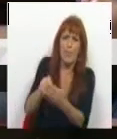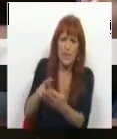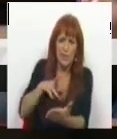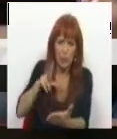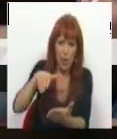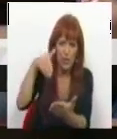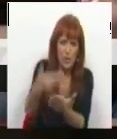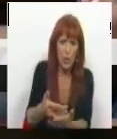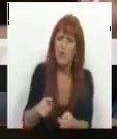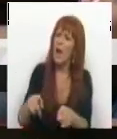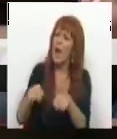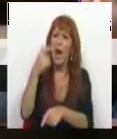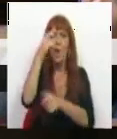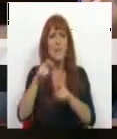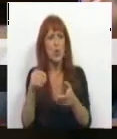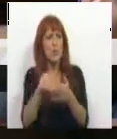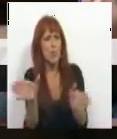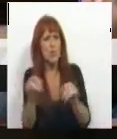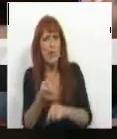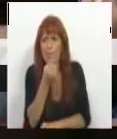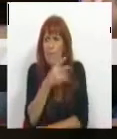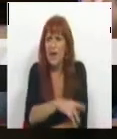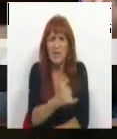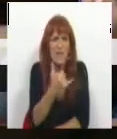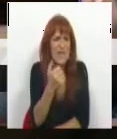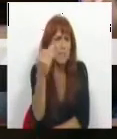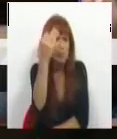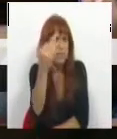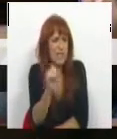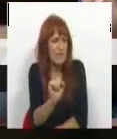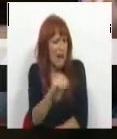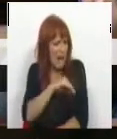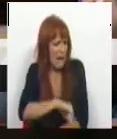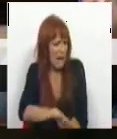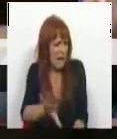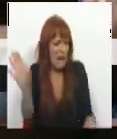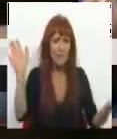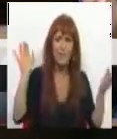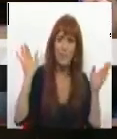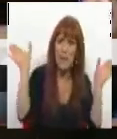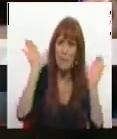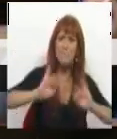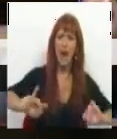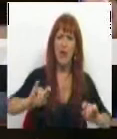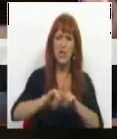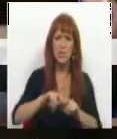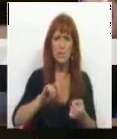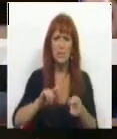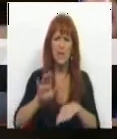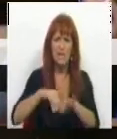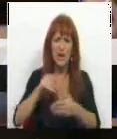em Portugal e que levou a que as pessoas mais pobres perdessem 25% do seu rendimento e que mais